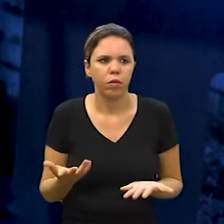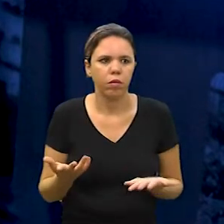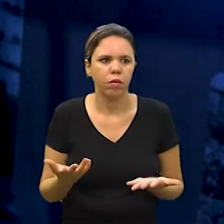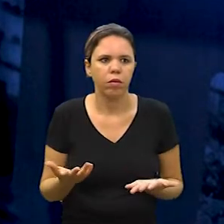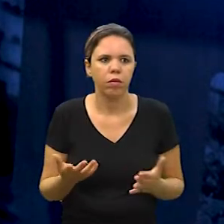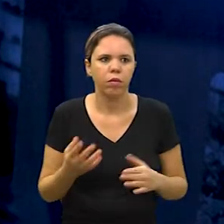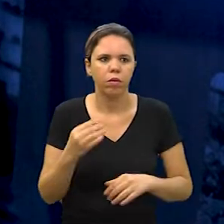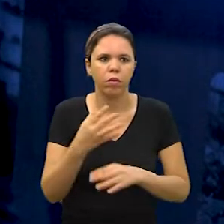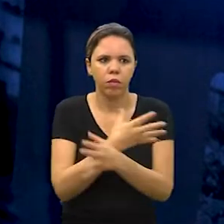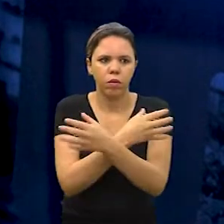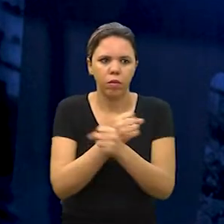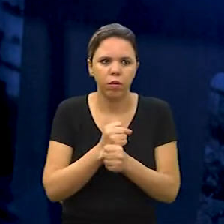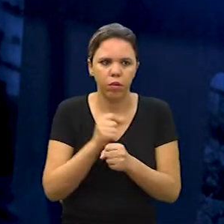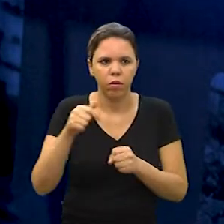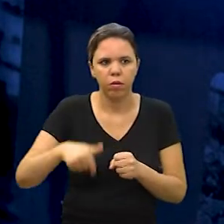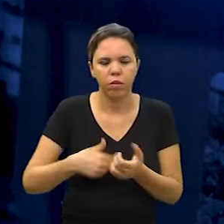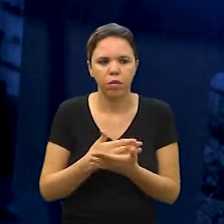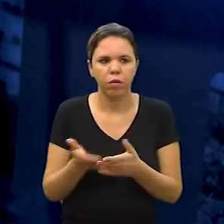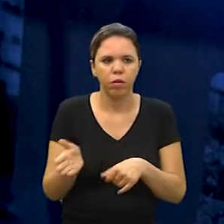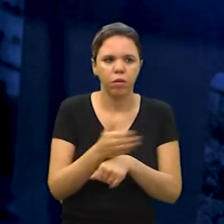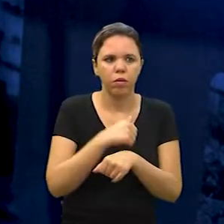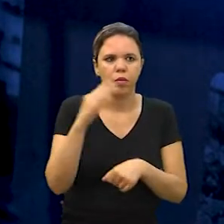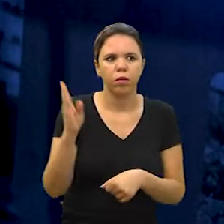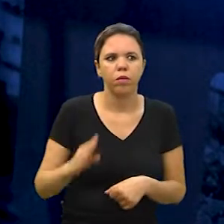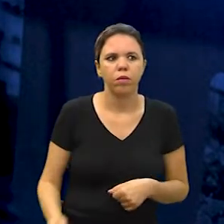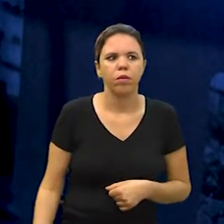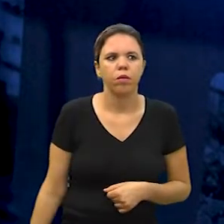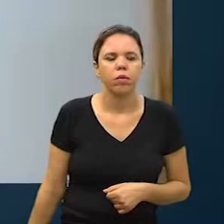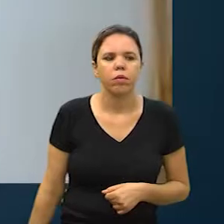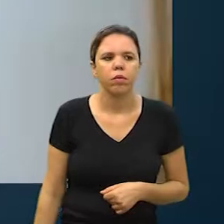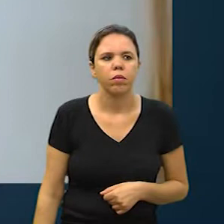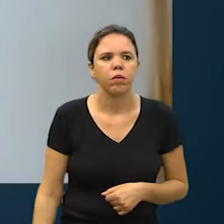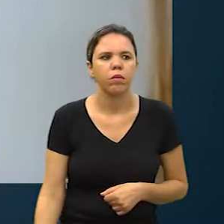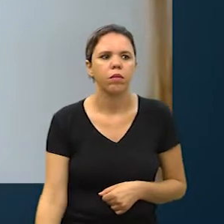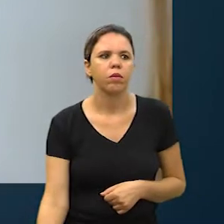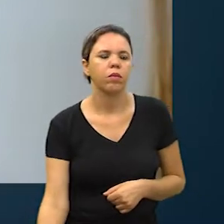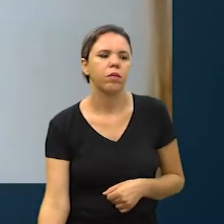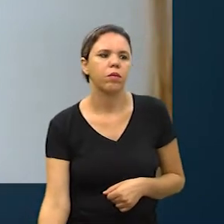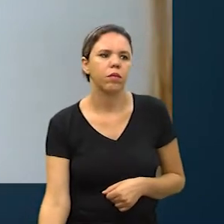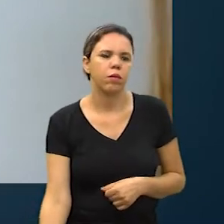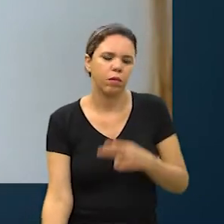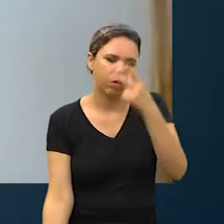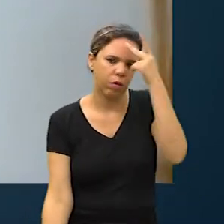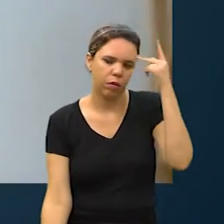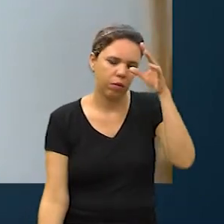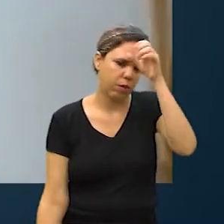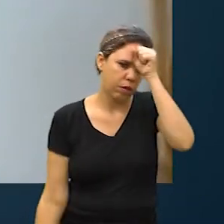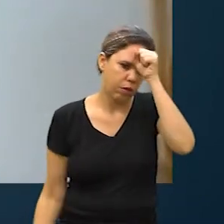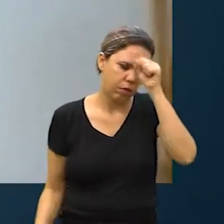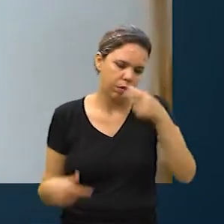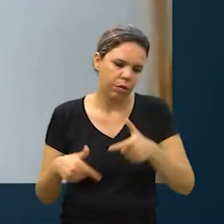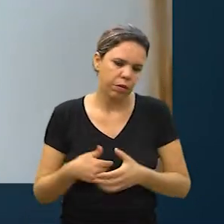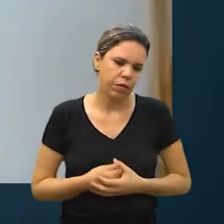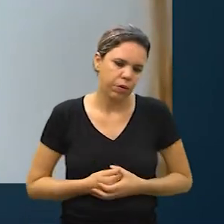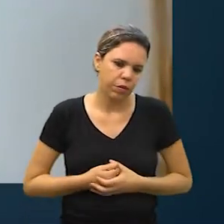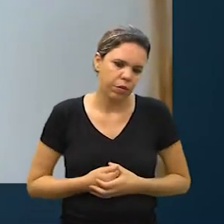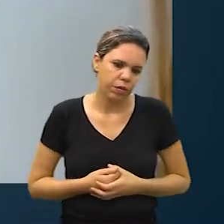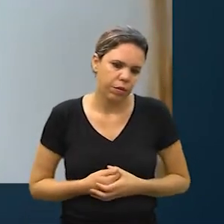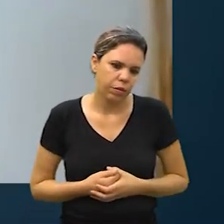elas ficaram em lockdown, e o lockdown aqui começou um pouco antes do Brasil. Primeiro, as pessoas elas aprenderam a